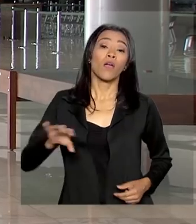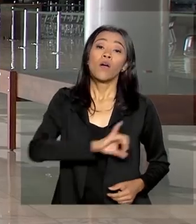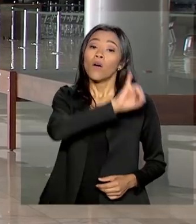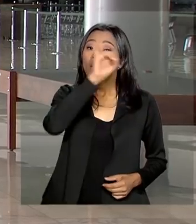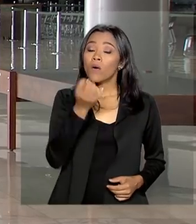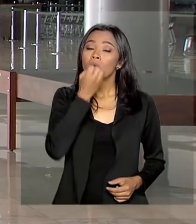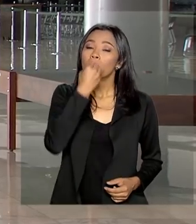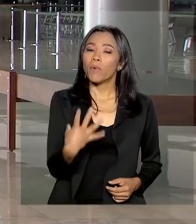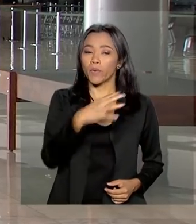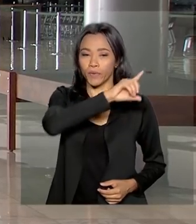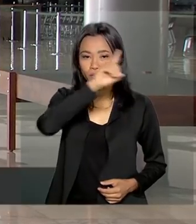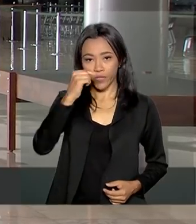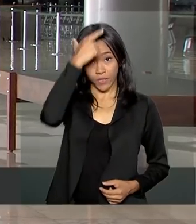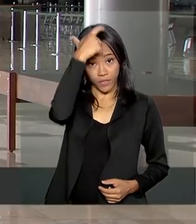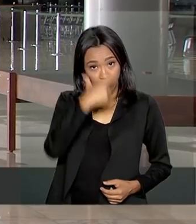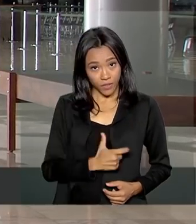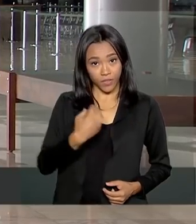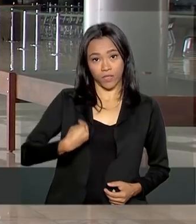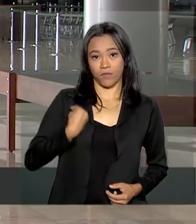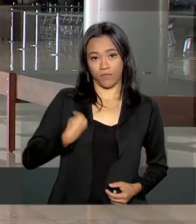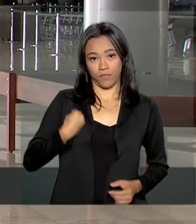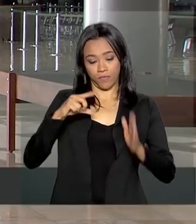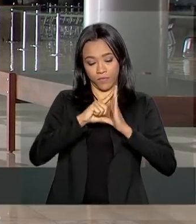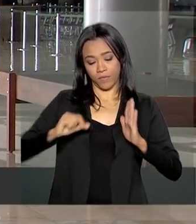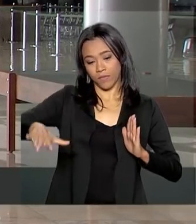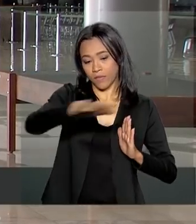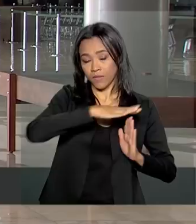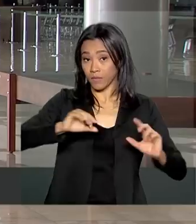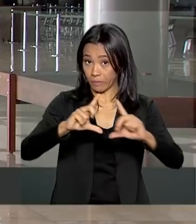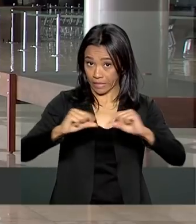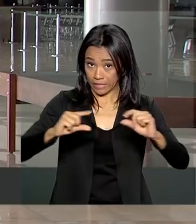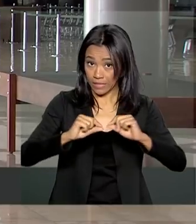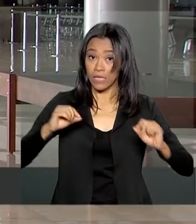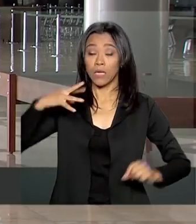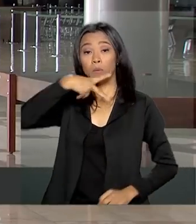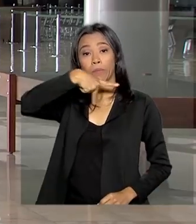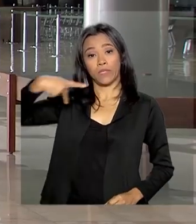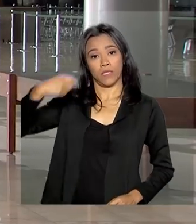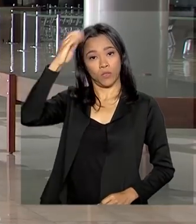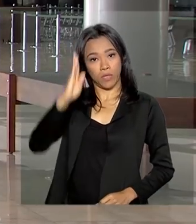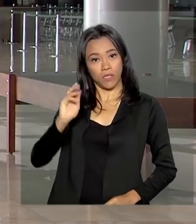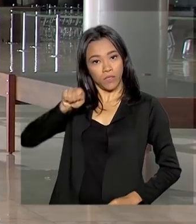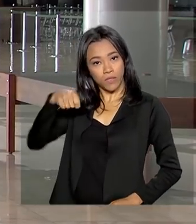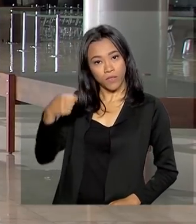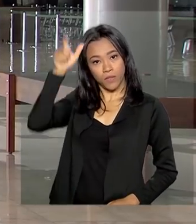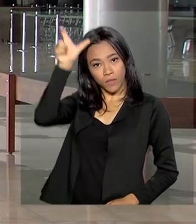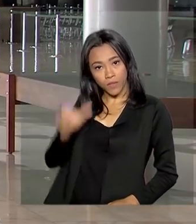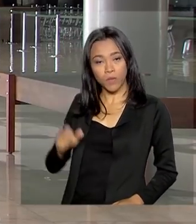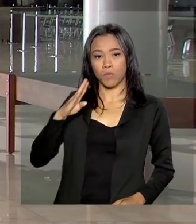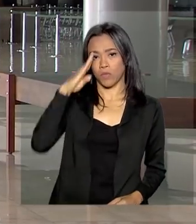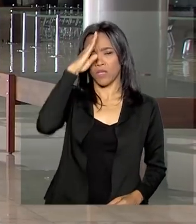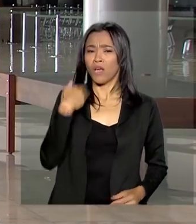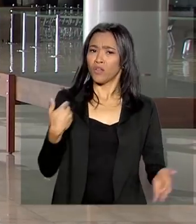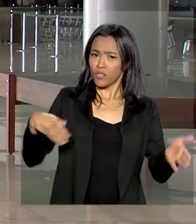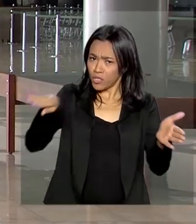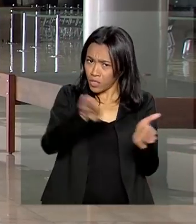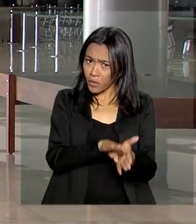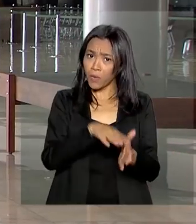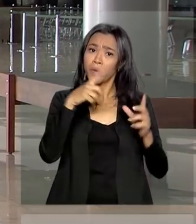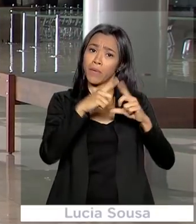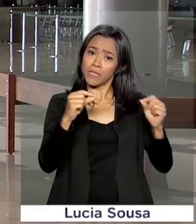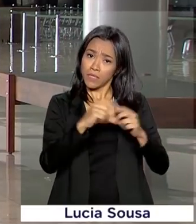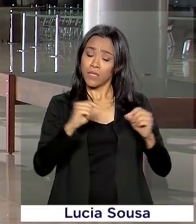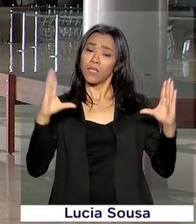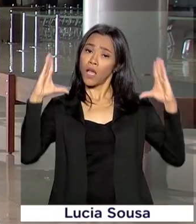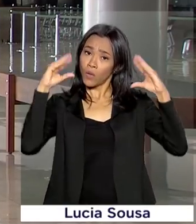Olá, bom dia. Falamos ao vivo do Palácio do Planalto, em Brasília. O presidente da República, Jair Bolsonaro, chegou a Brasília na noite desta quarta-feira